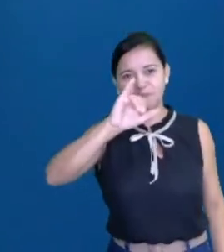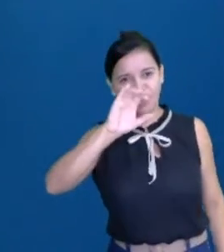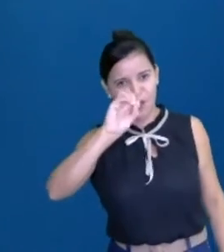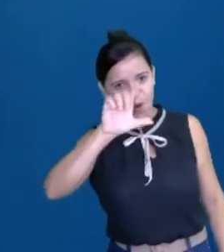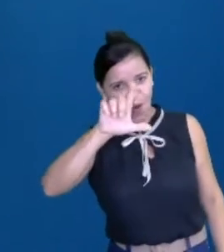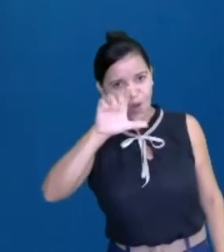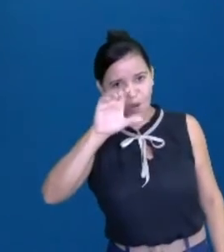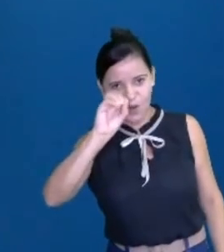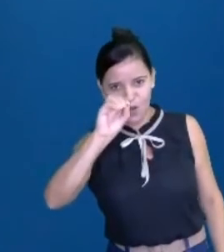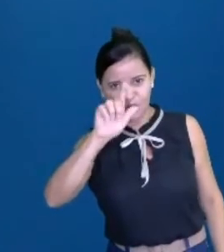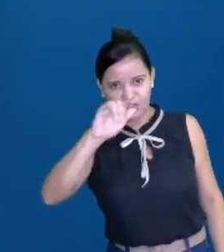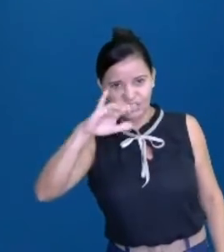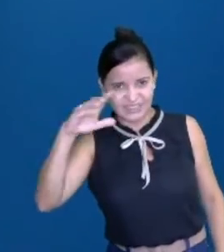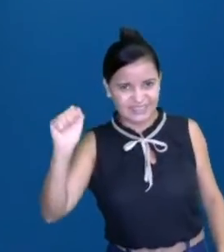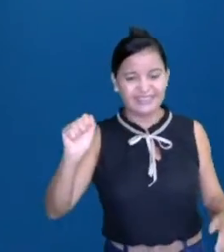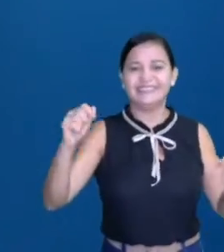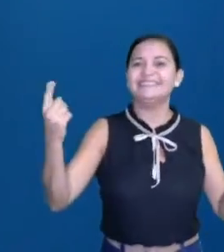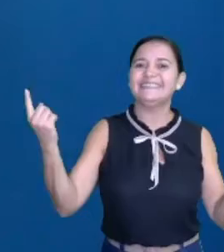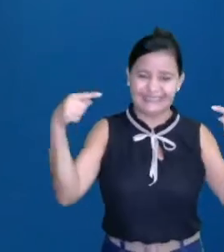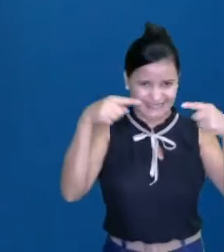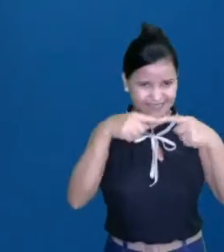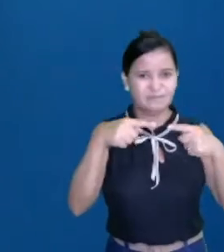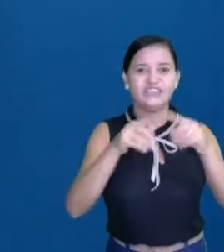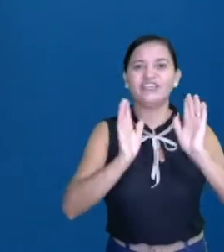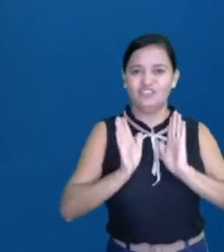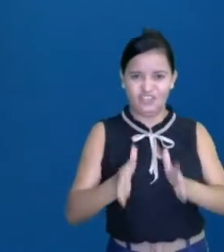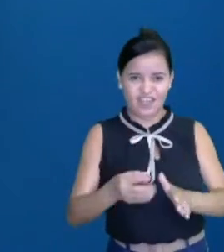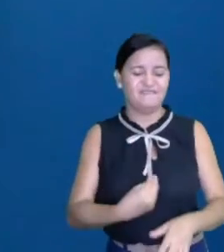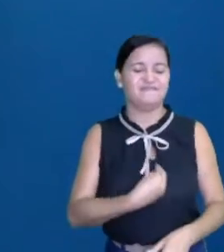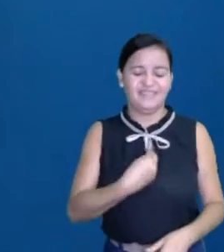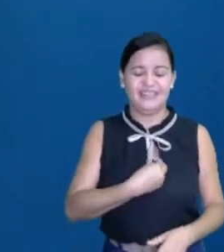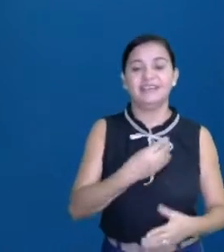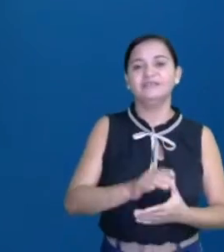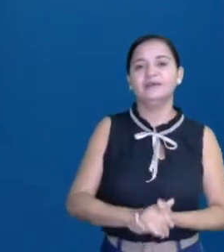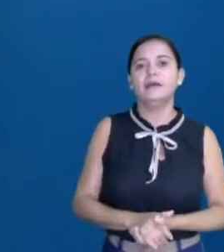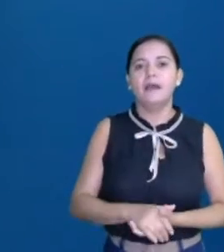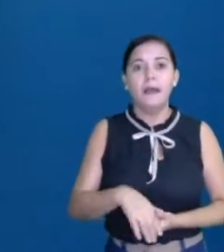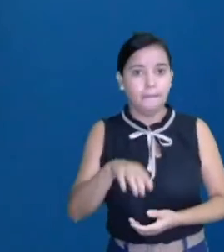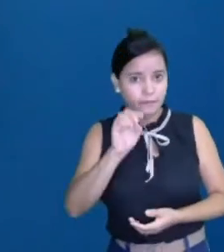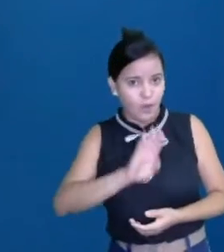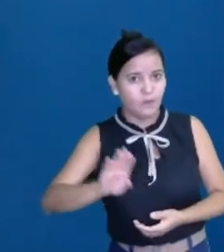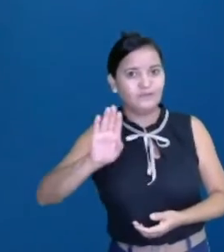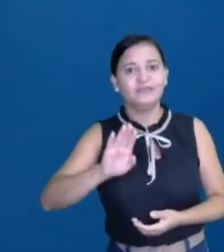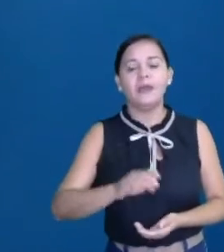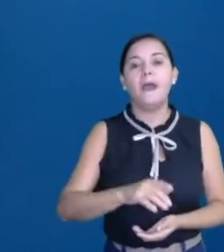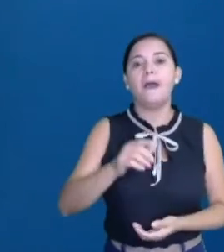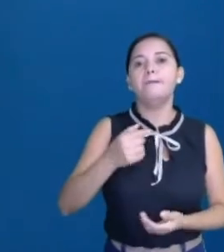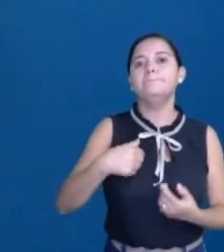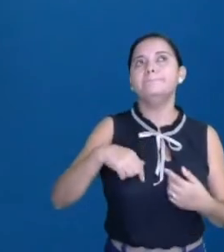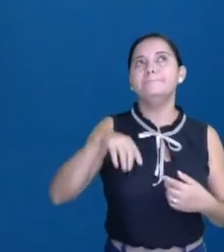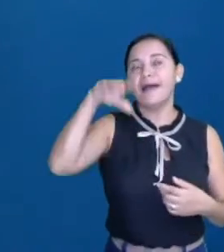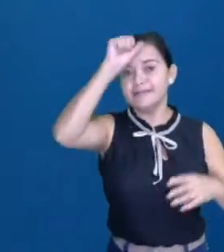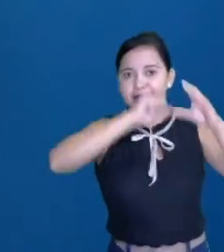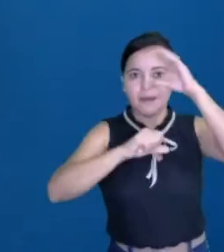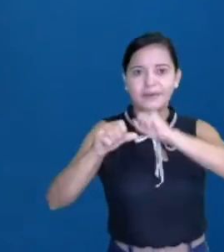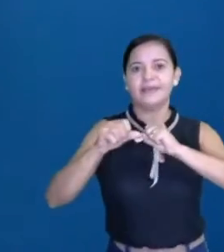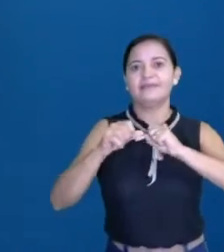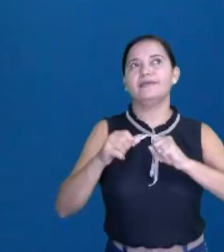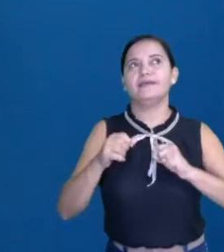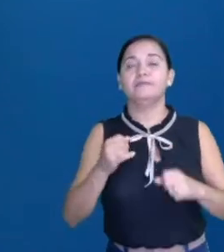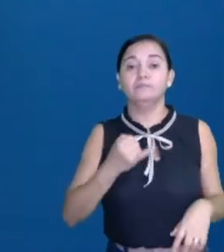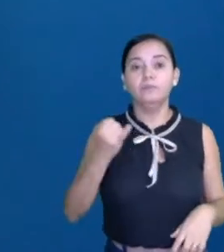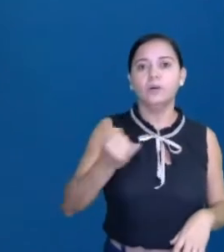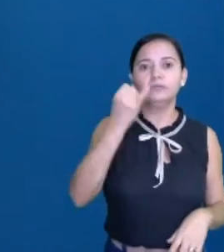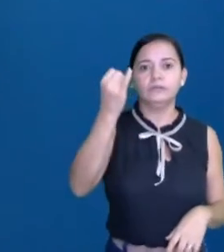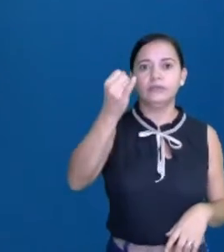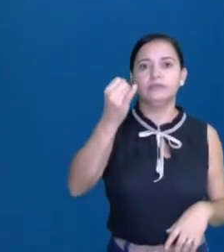que é algo que está ligado à questão biológica. Mas eu acho que é relevante, sim, a gente entender que essa relação de coisas que são